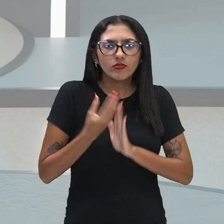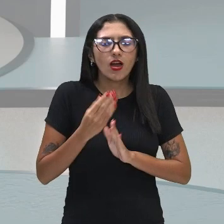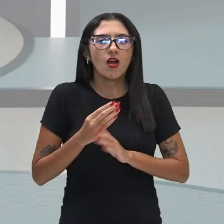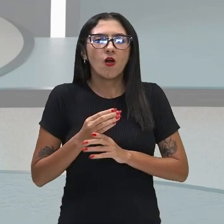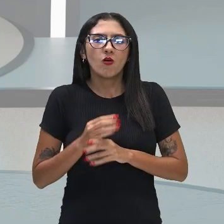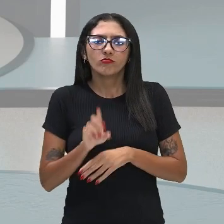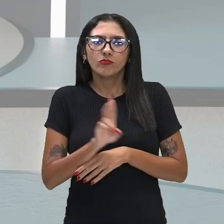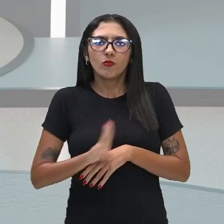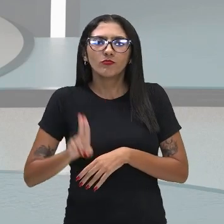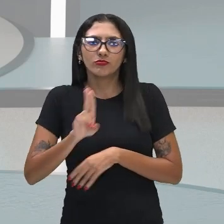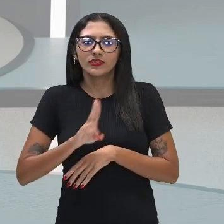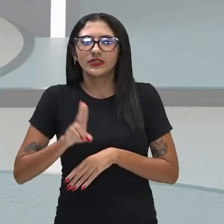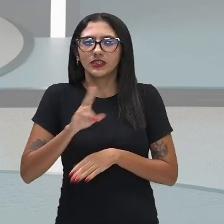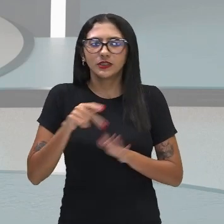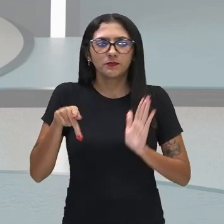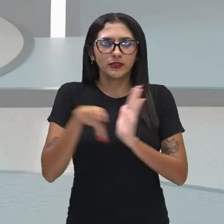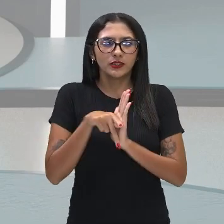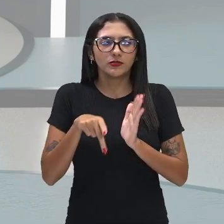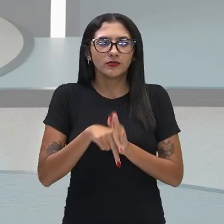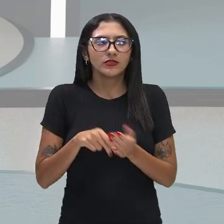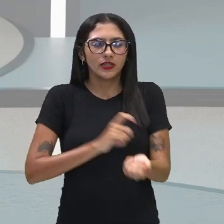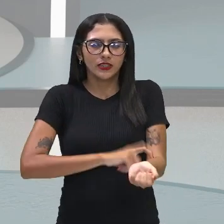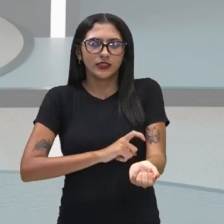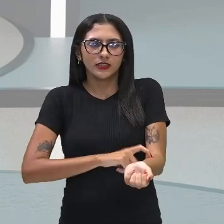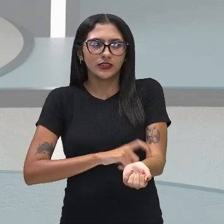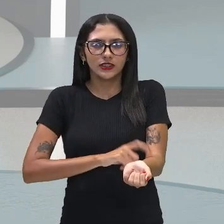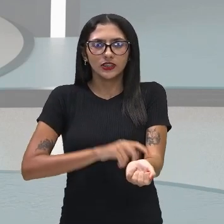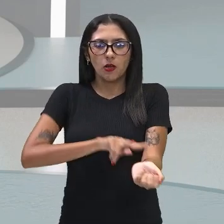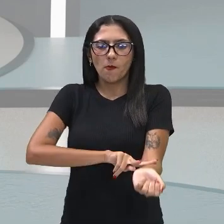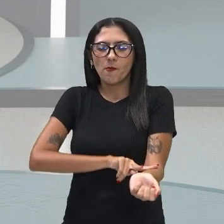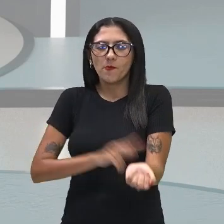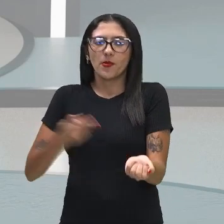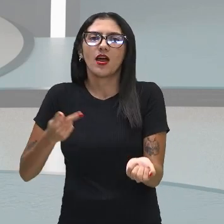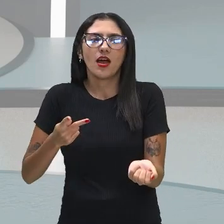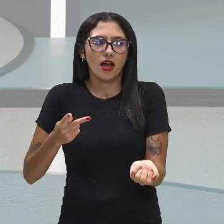sangue, gente. A pessoa faz uma transfusão de sangue, isso mesmo.